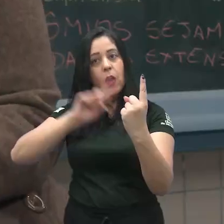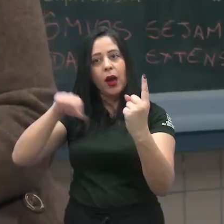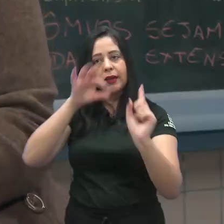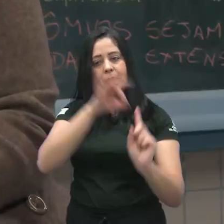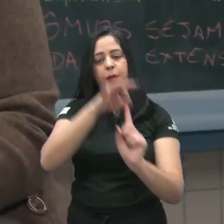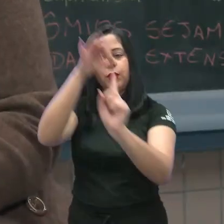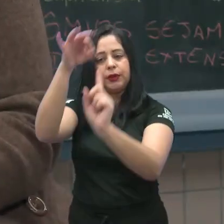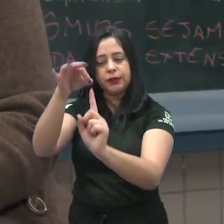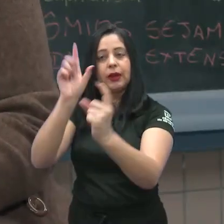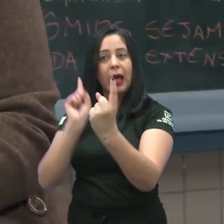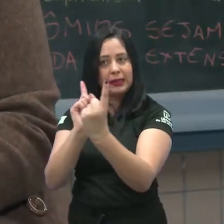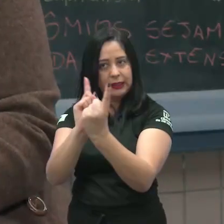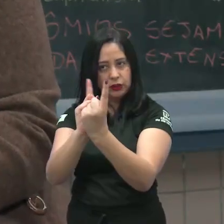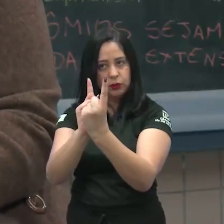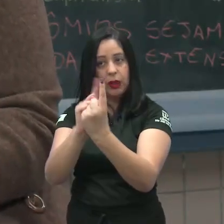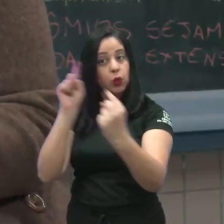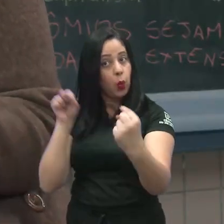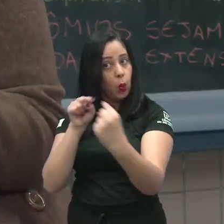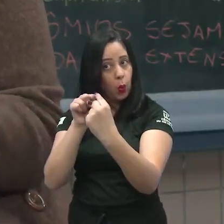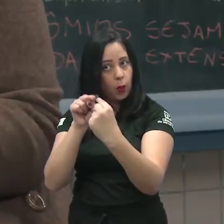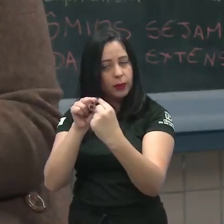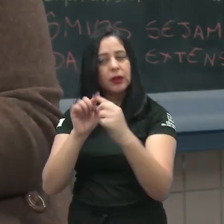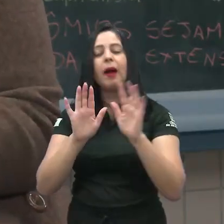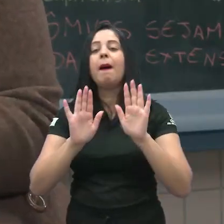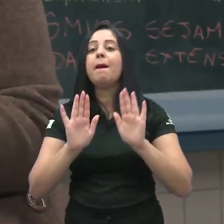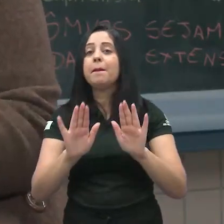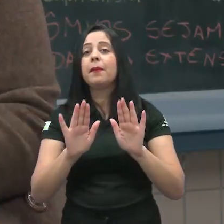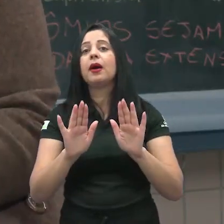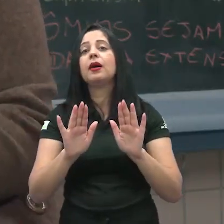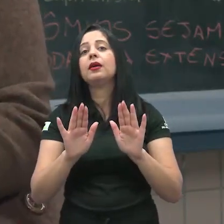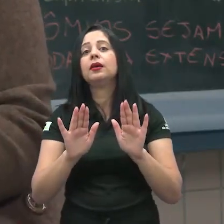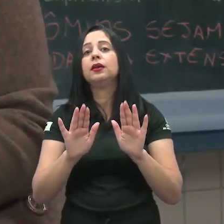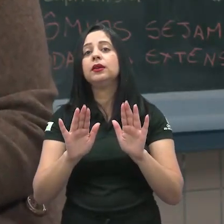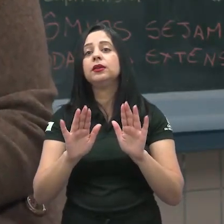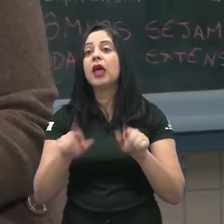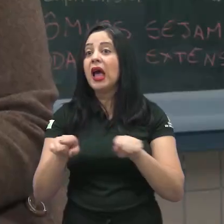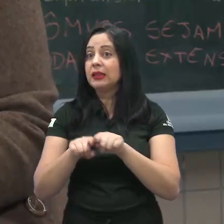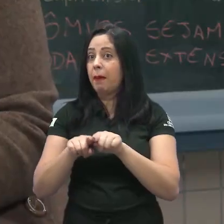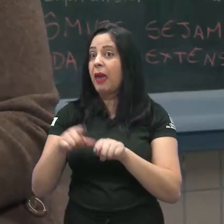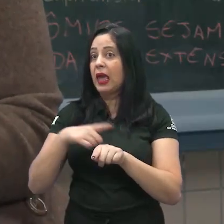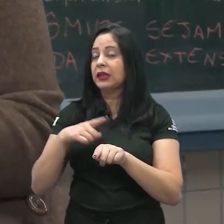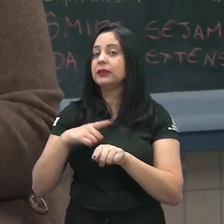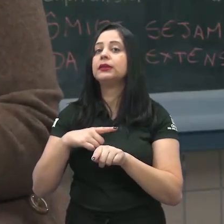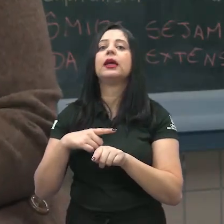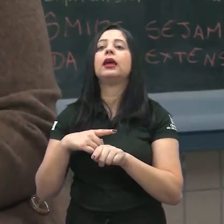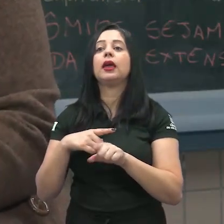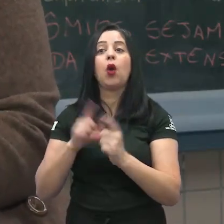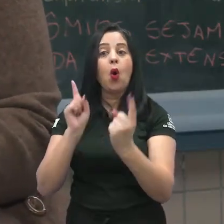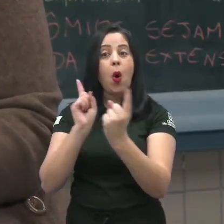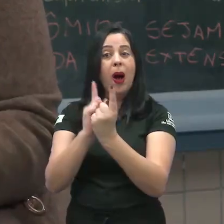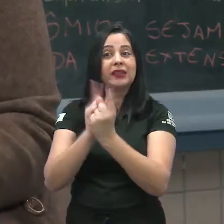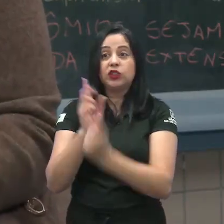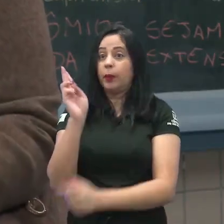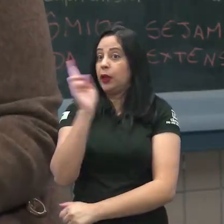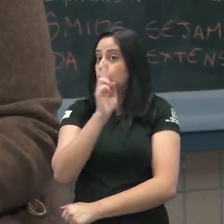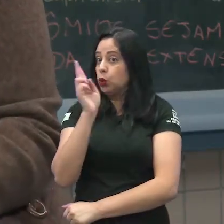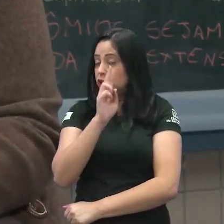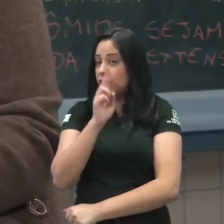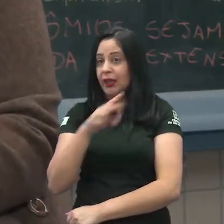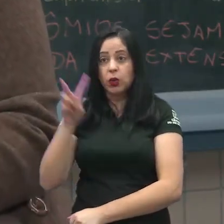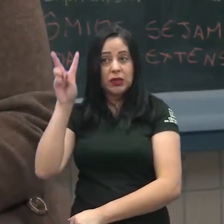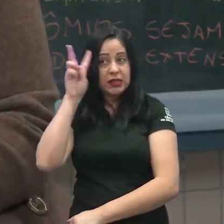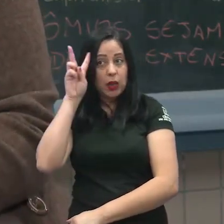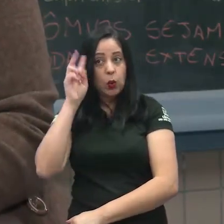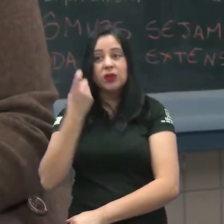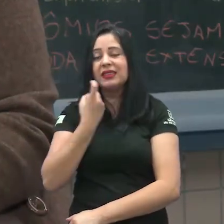para o atendimento mais adequado. Mas a gente tem também o serviço de plantão psicológico. O plantão psicológico acontece de segunda